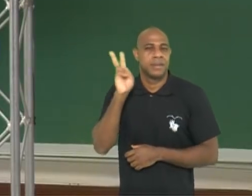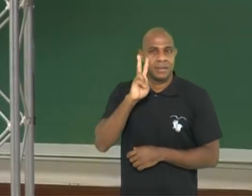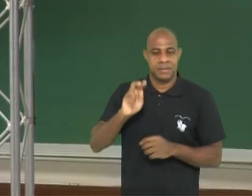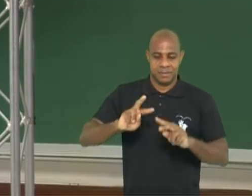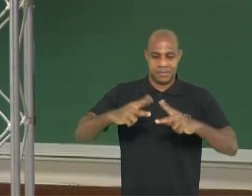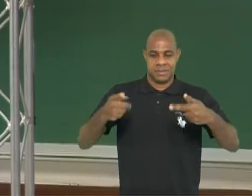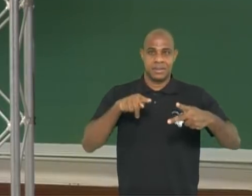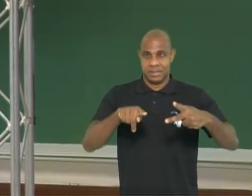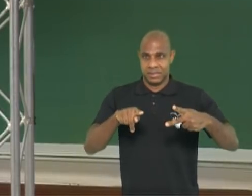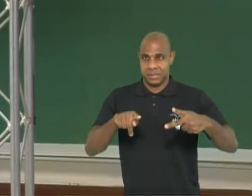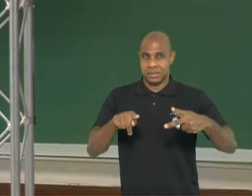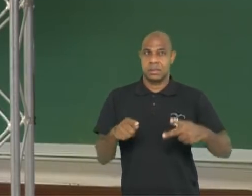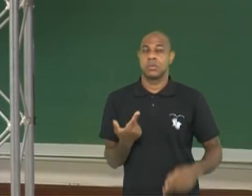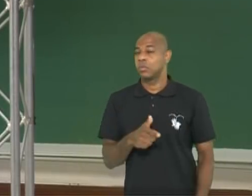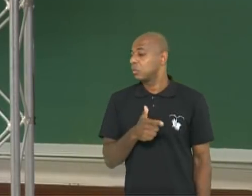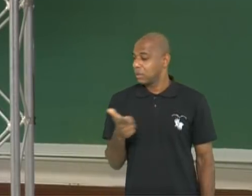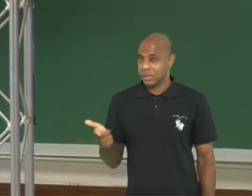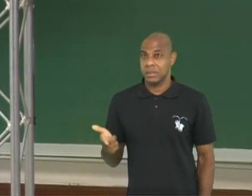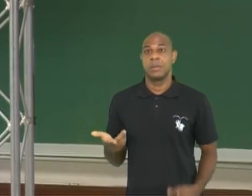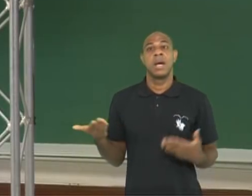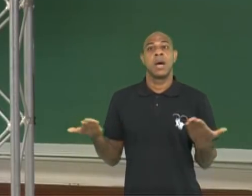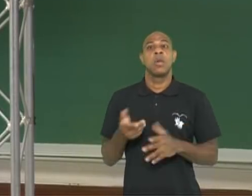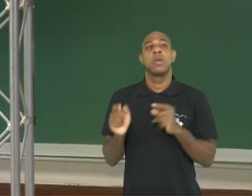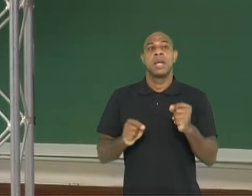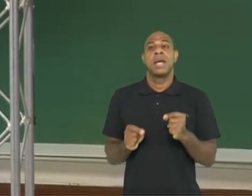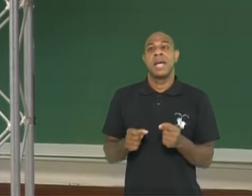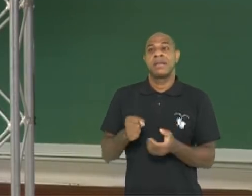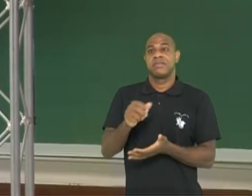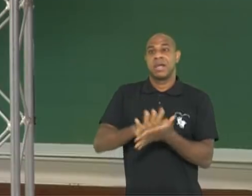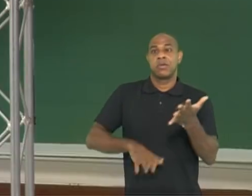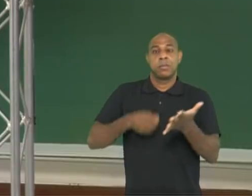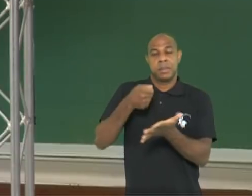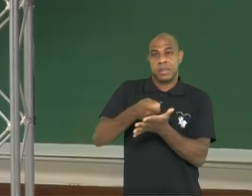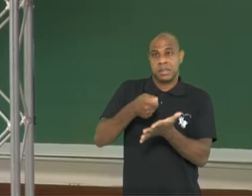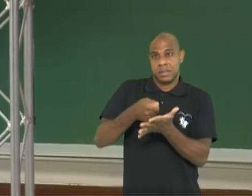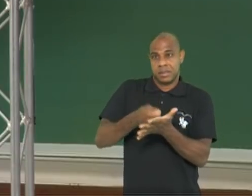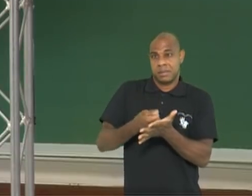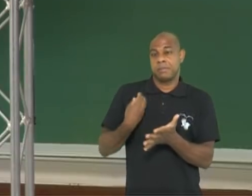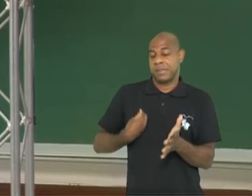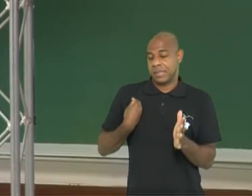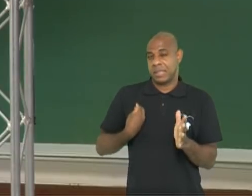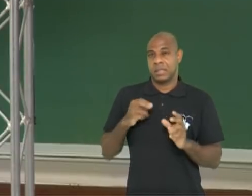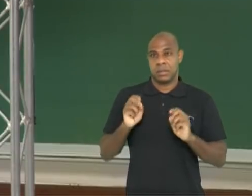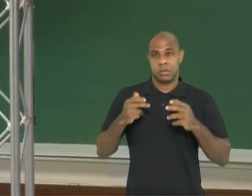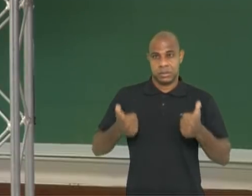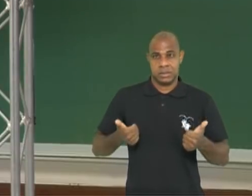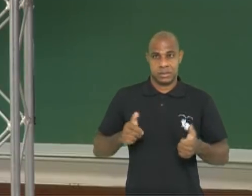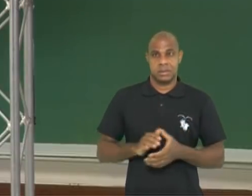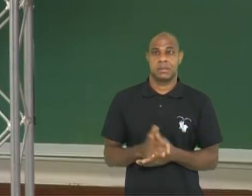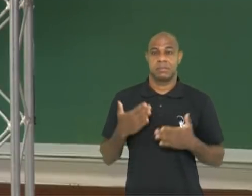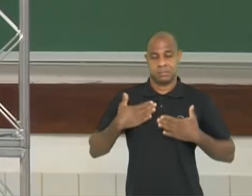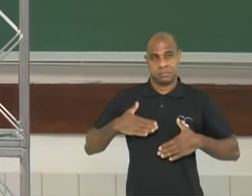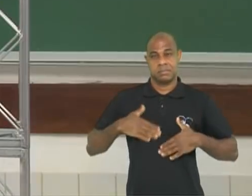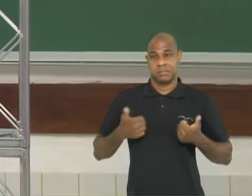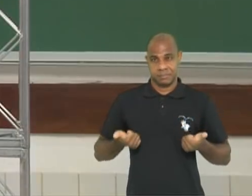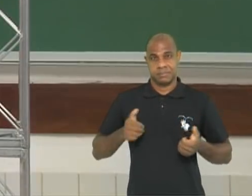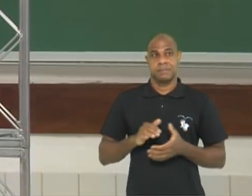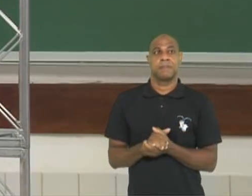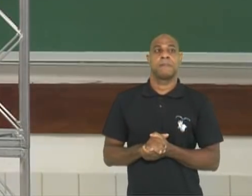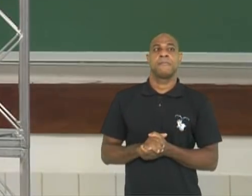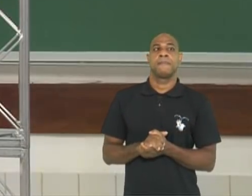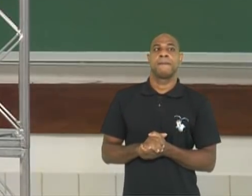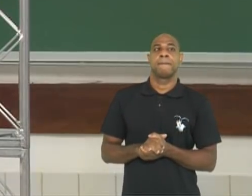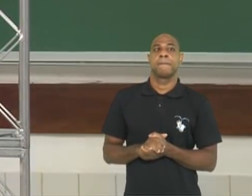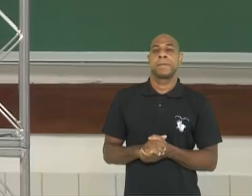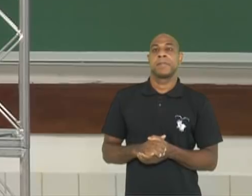link de presença? Não há mais, o que agora é a atividade obrigatória que dá a presença, correto? Tranquilo, né? Bom, agora,